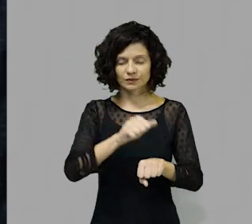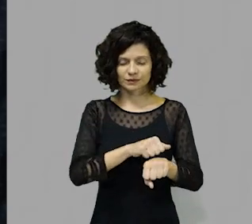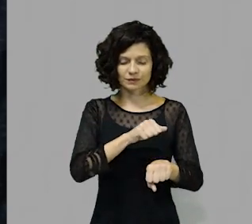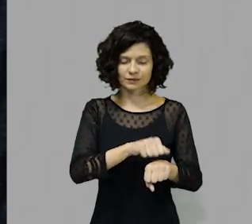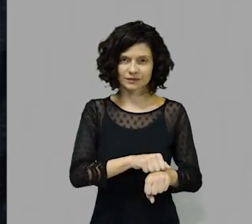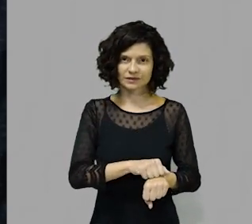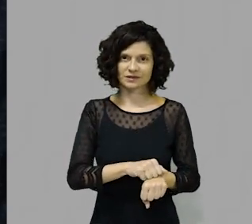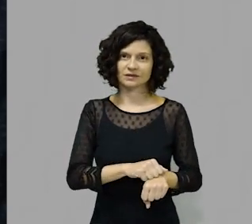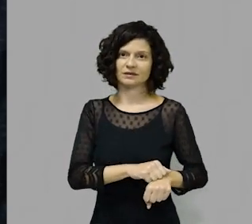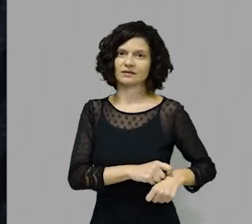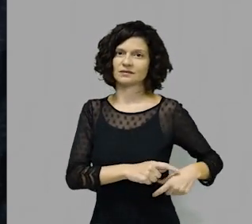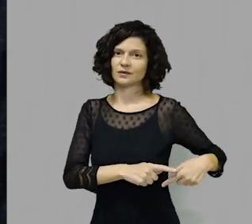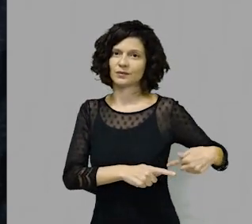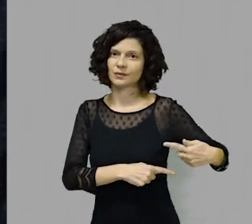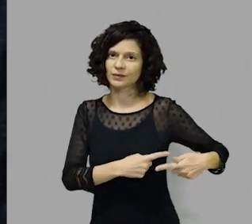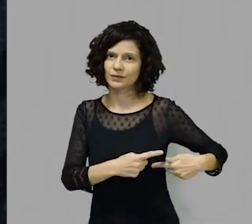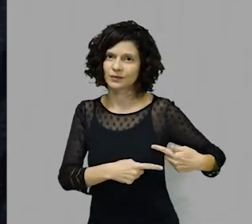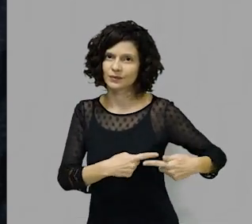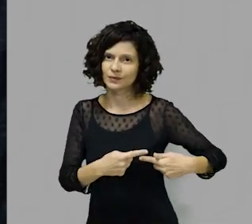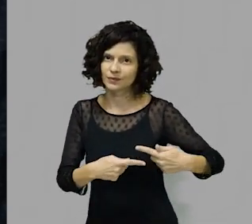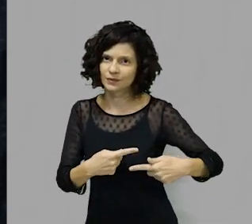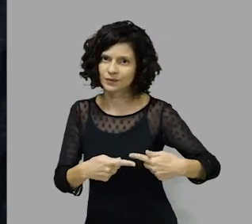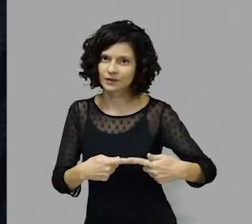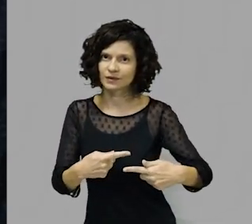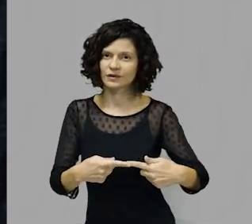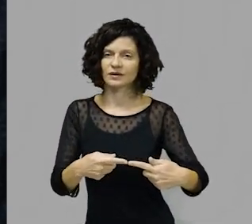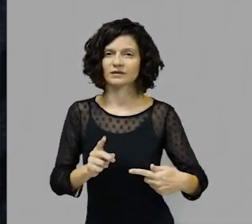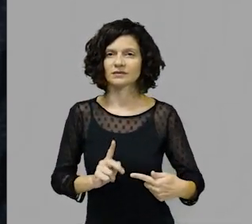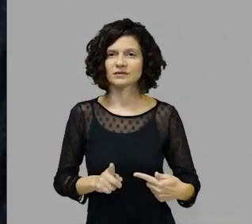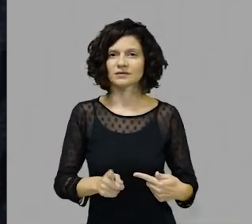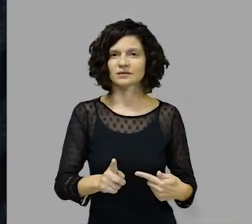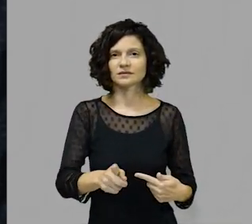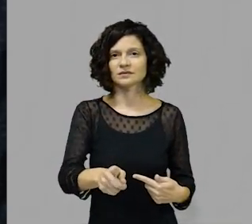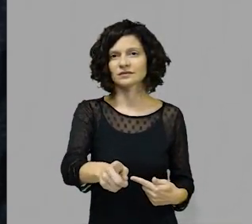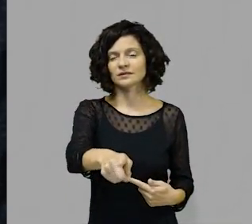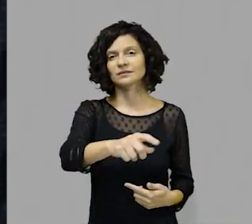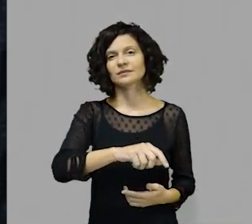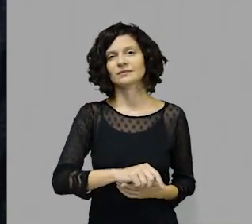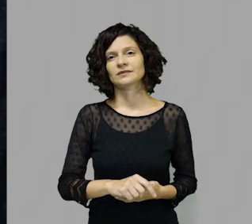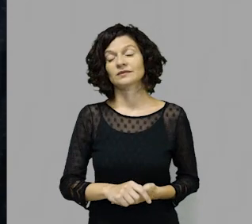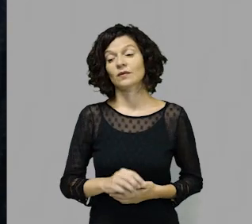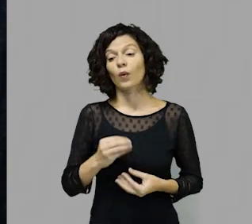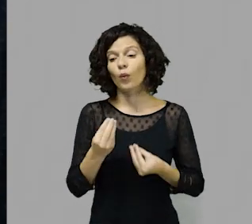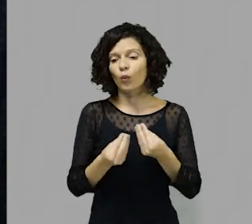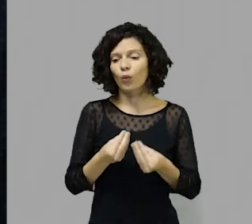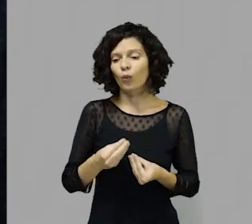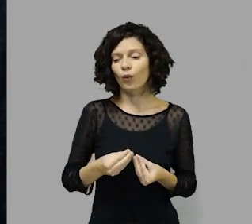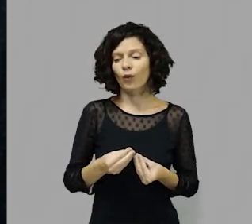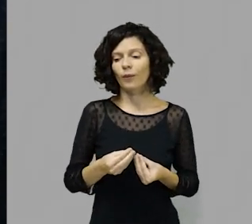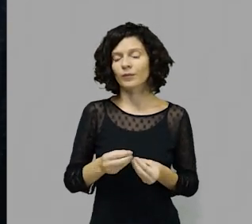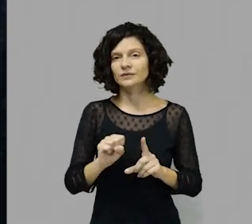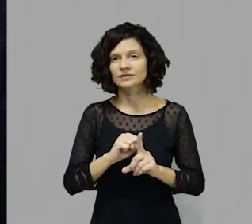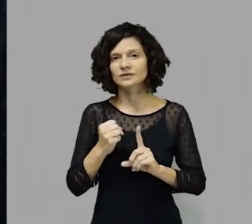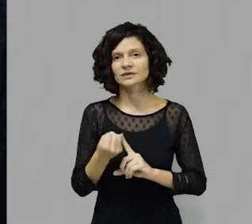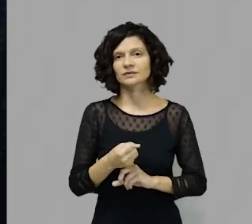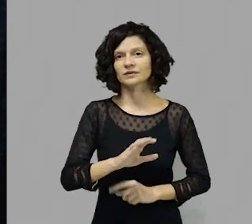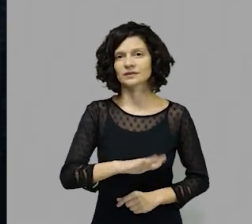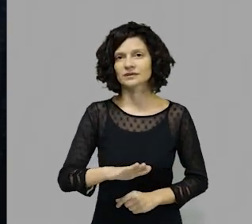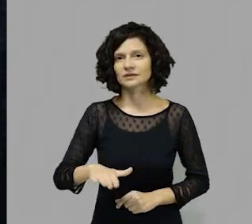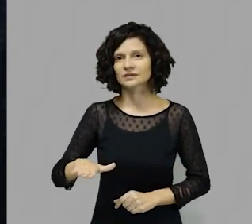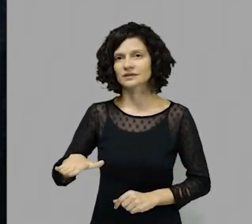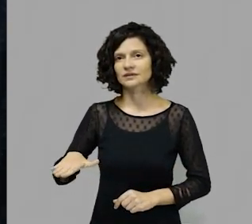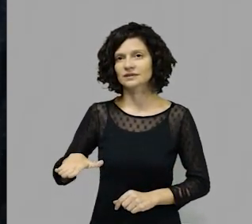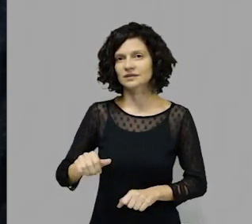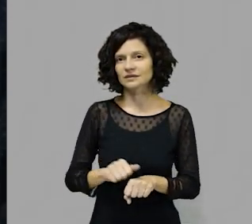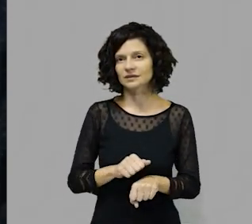essa perpetuação que vem das relações sociais, da socialização das crianças que nascem em famílias pobres e